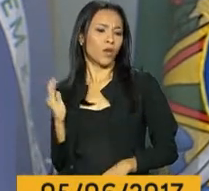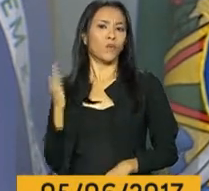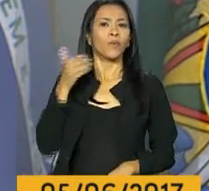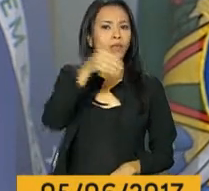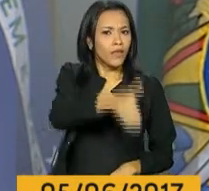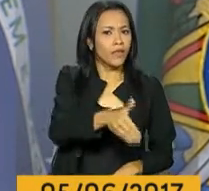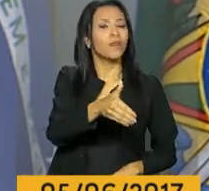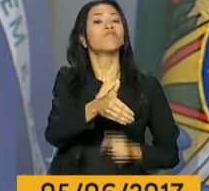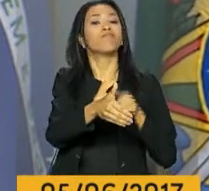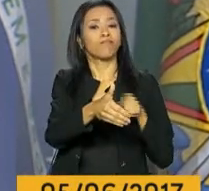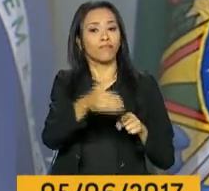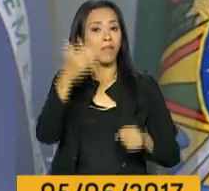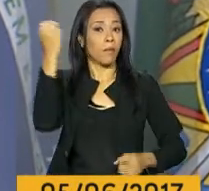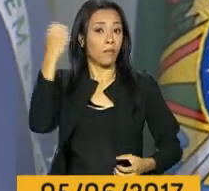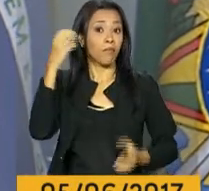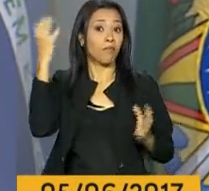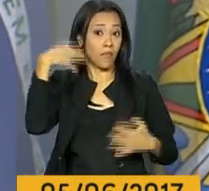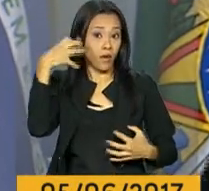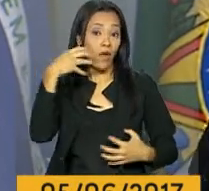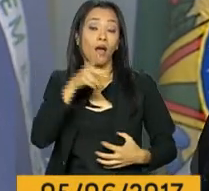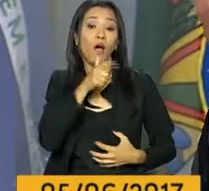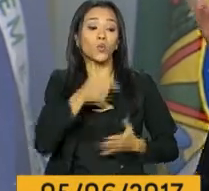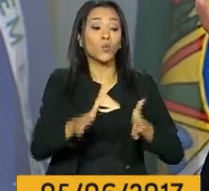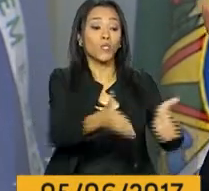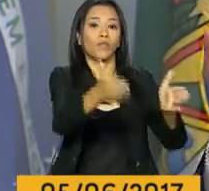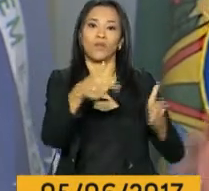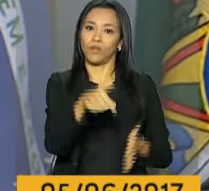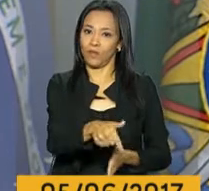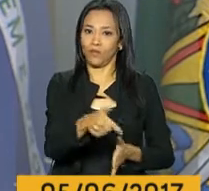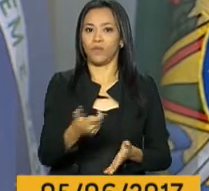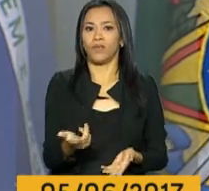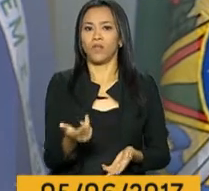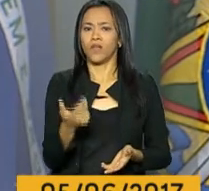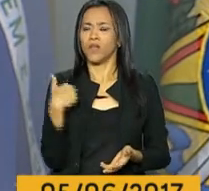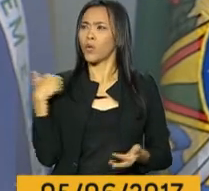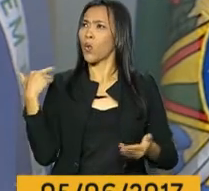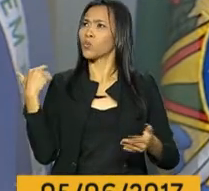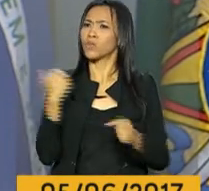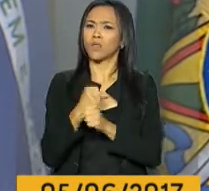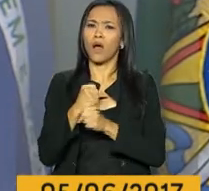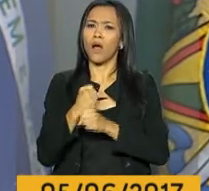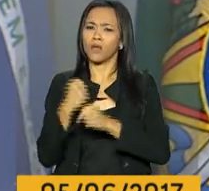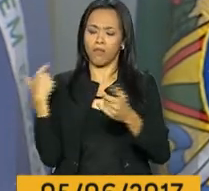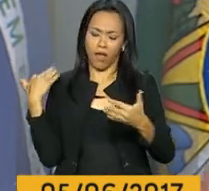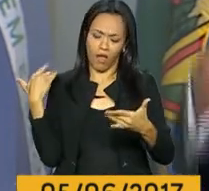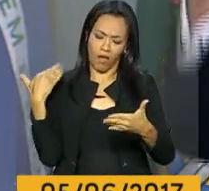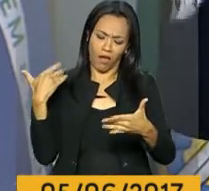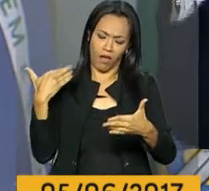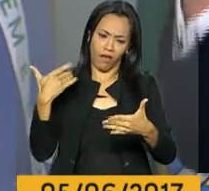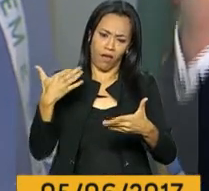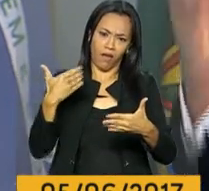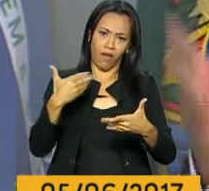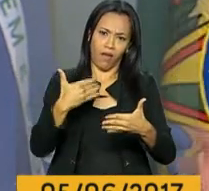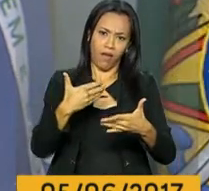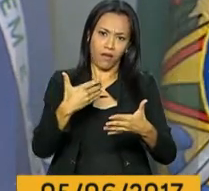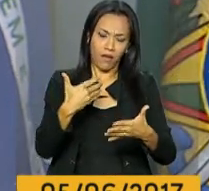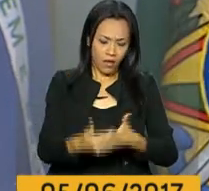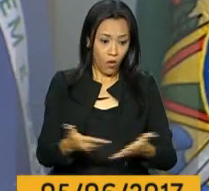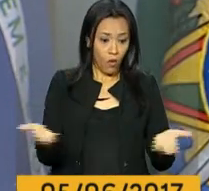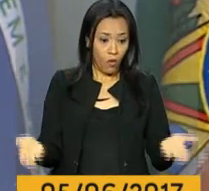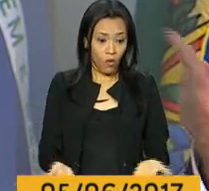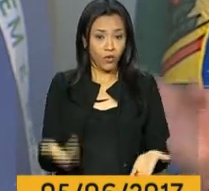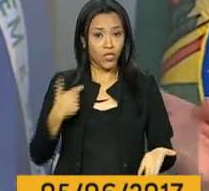nas águas do rio tietê que ao longo do tempo absoluta impossibilidade